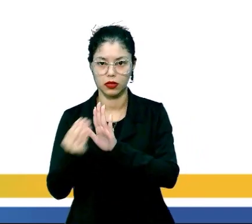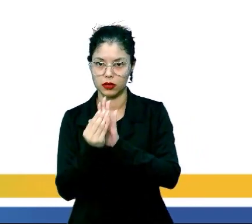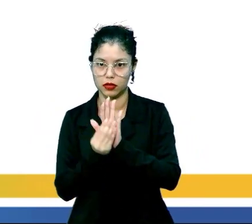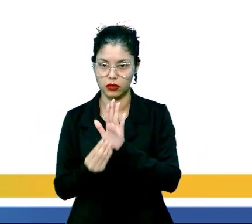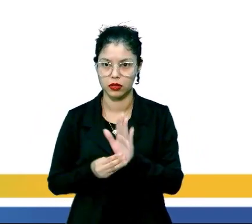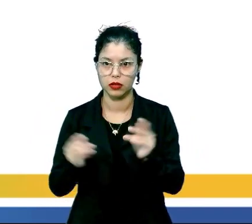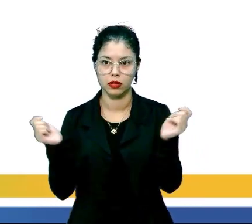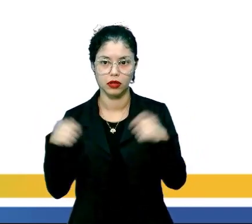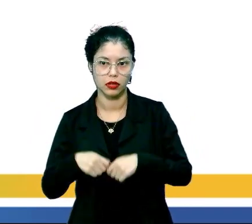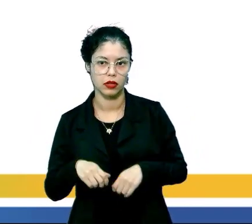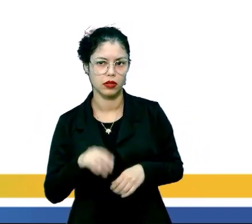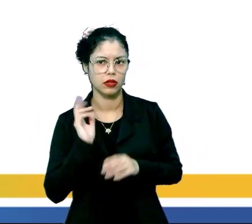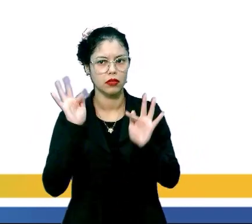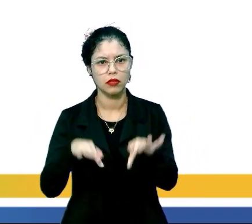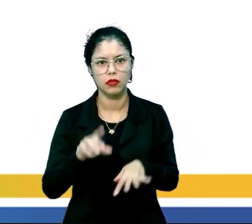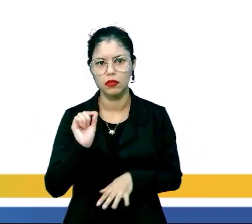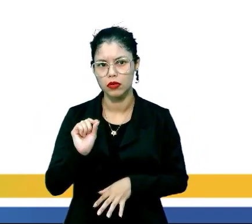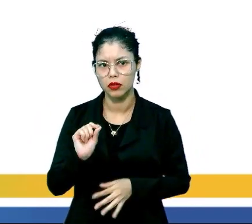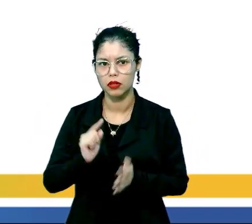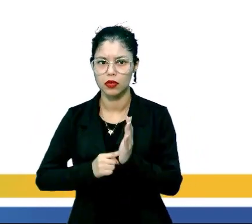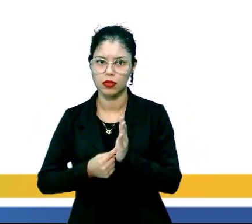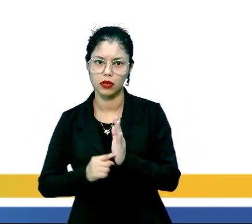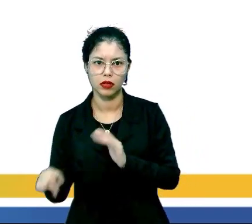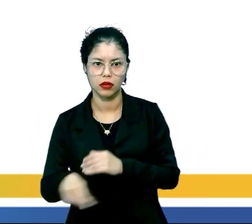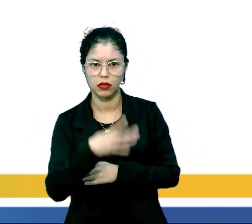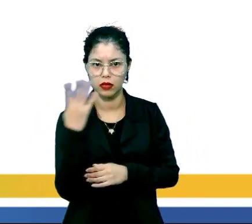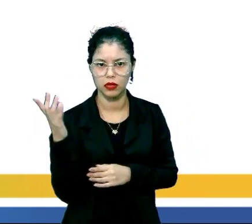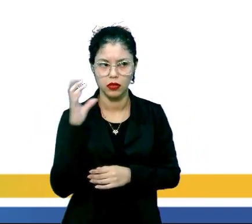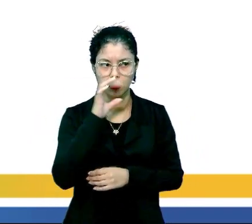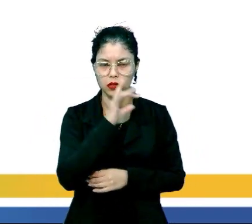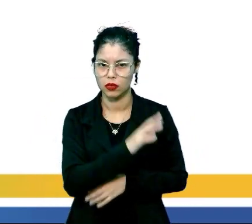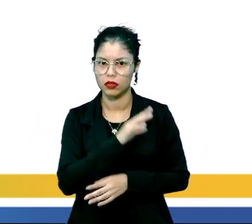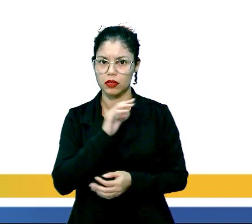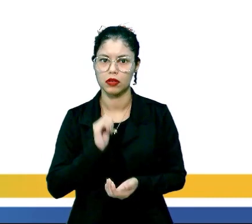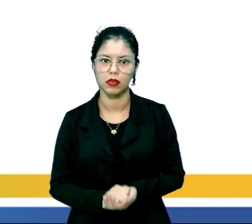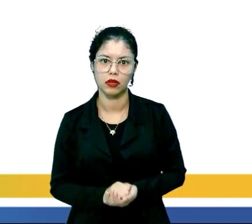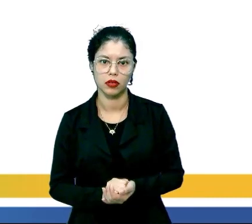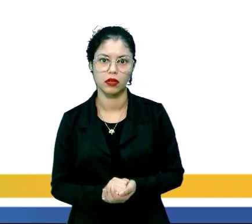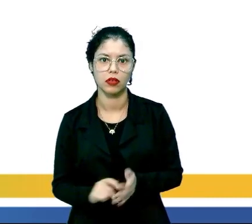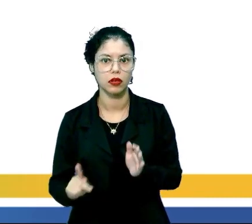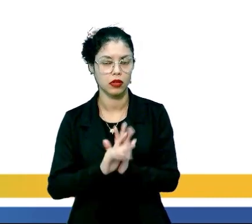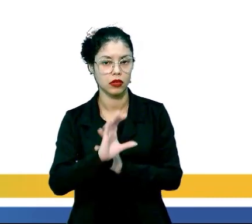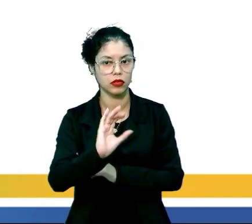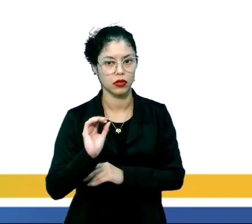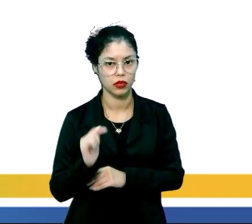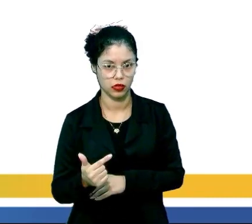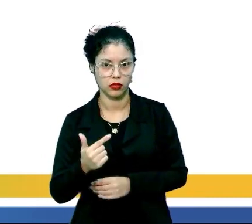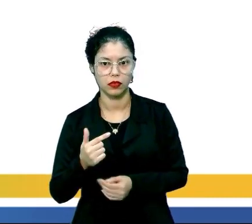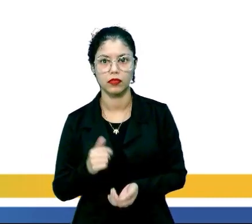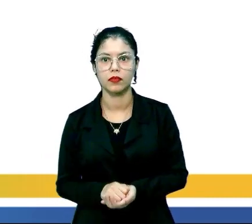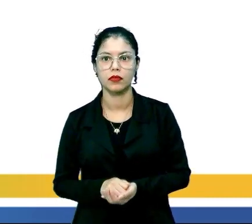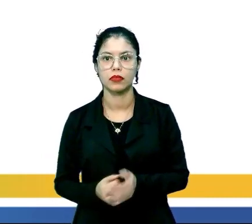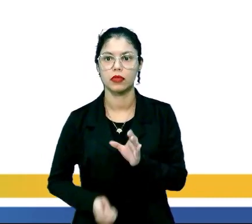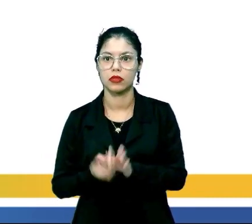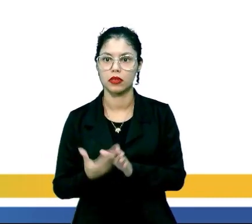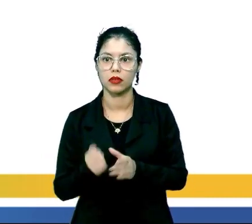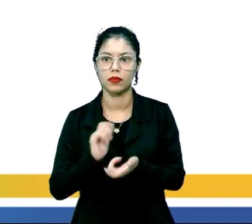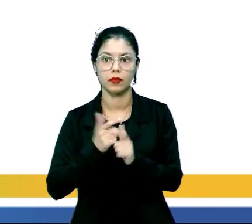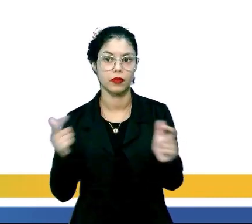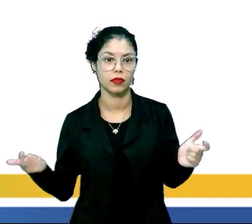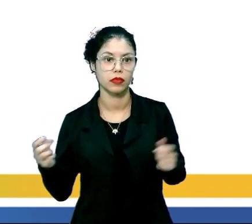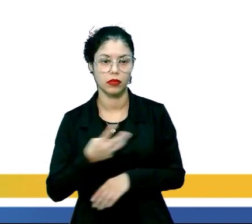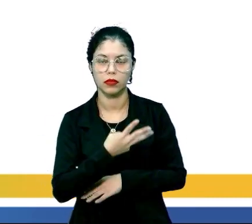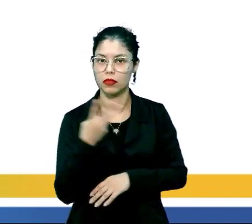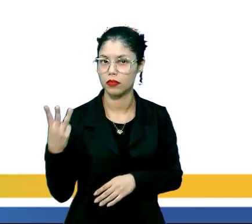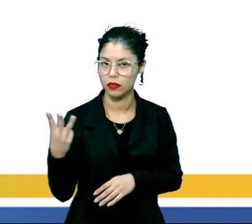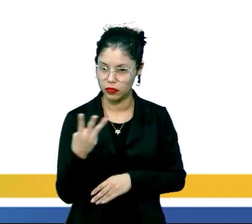então, a partir dos dados fornecidos, é possível concluir que, do ponto de vista da quantidade de calor obtido por mol de CO2 gerado, a